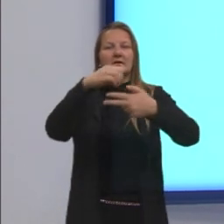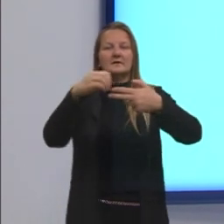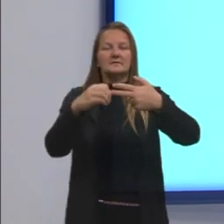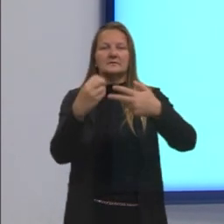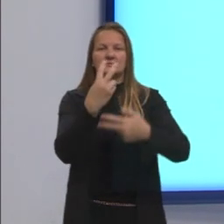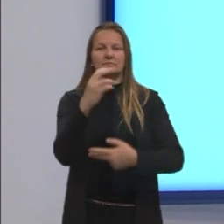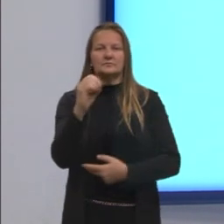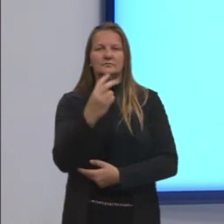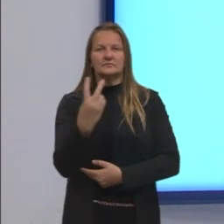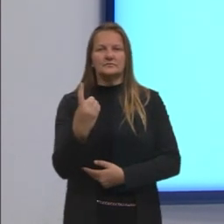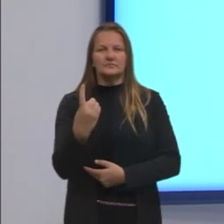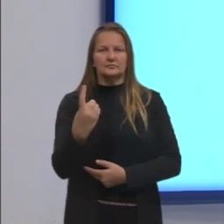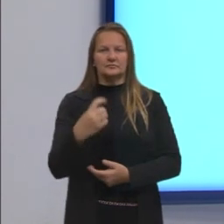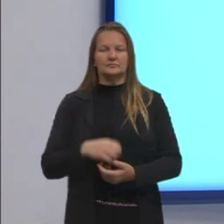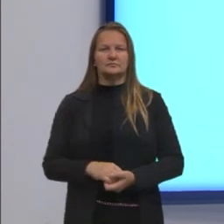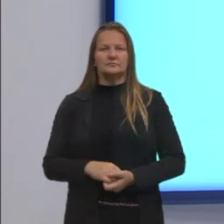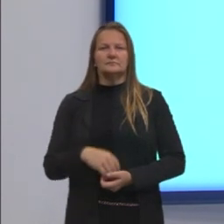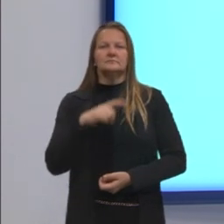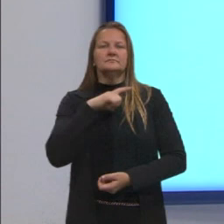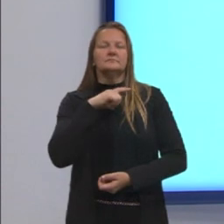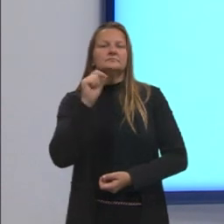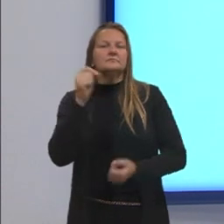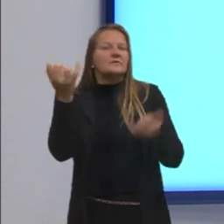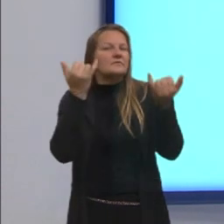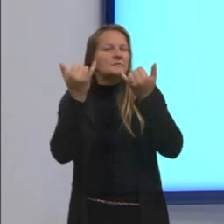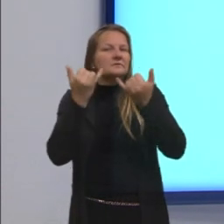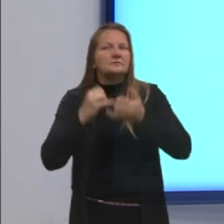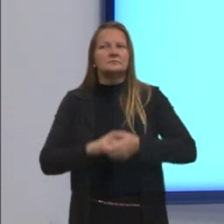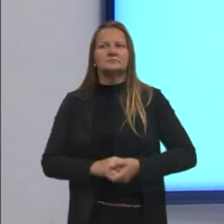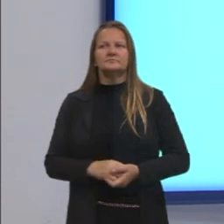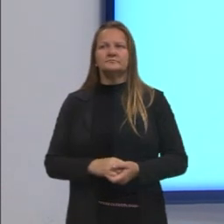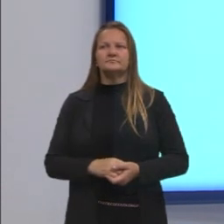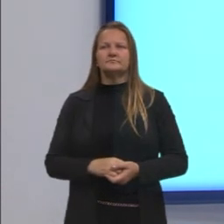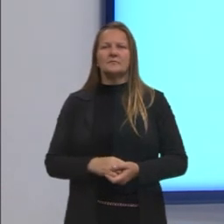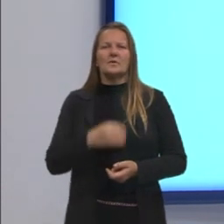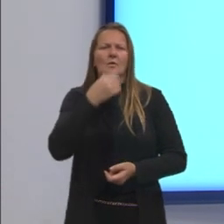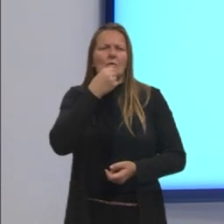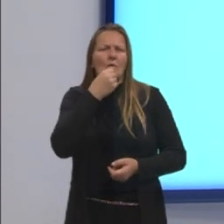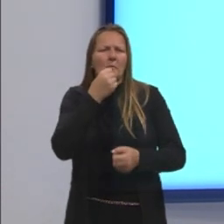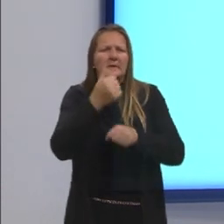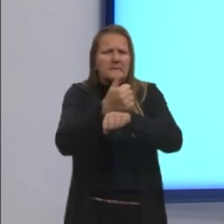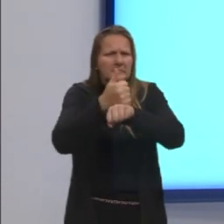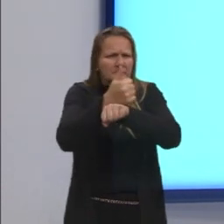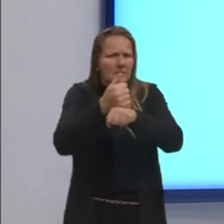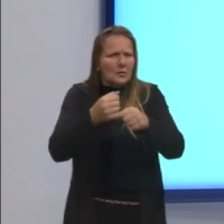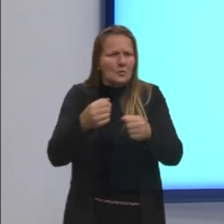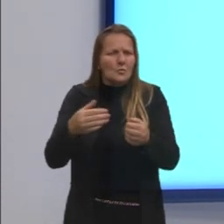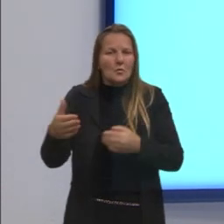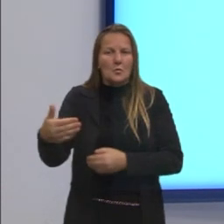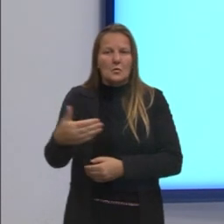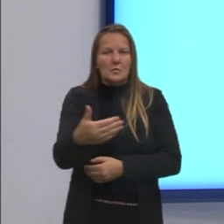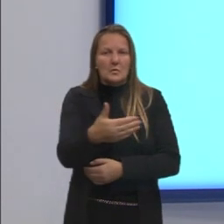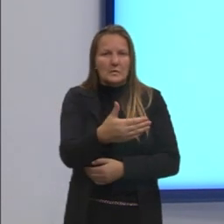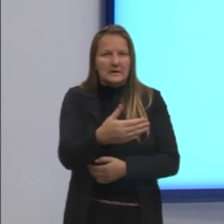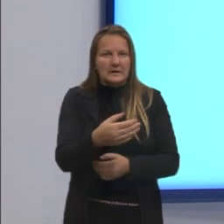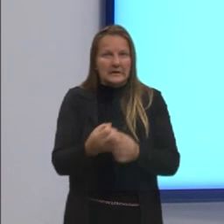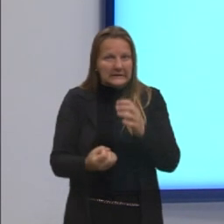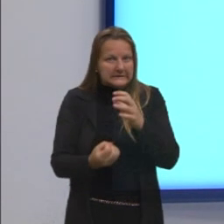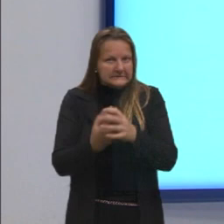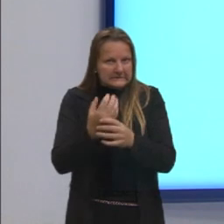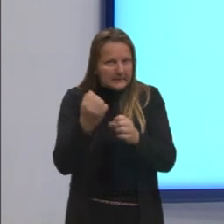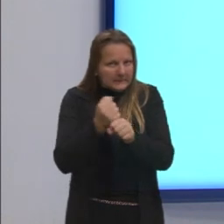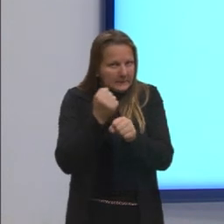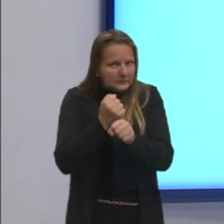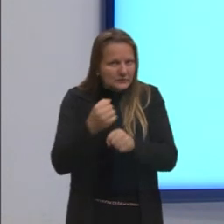2021 E aí nós temos o seguinte um piscicultor cria uma espécie de peixe em um